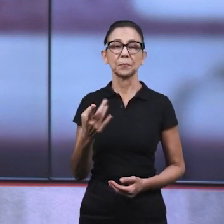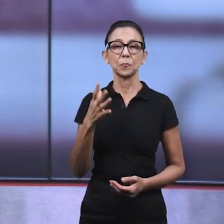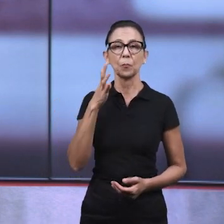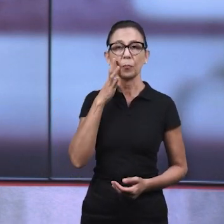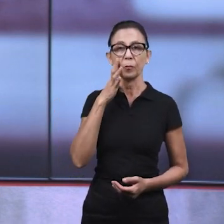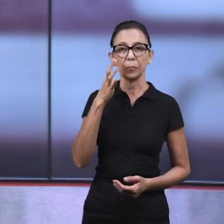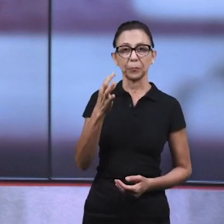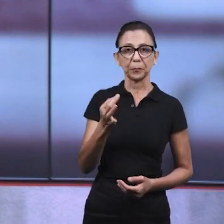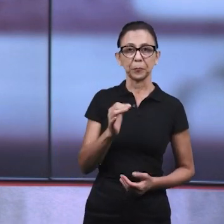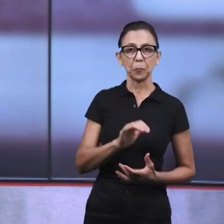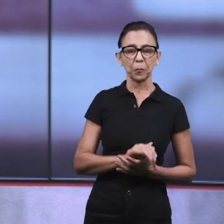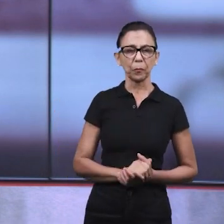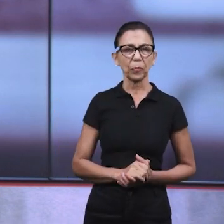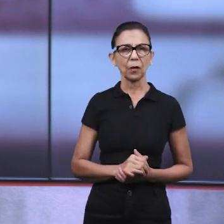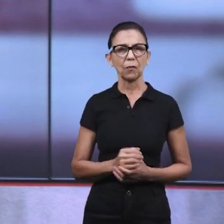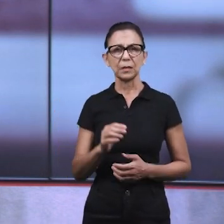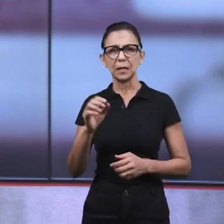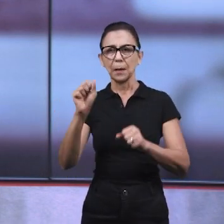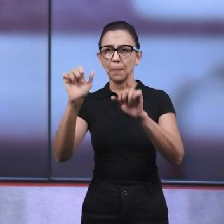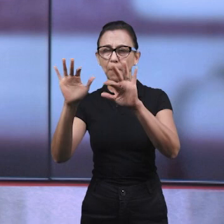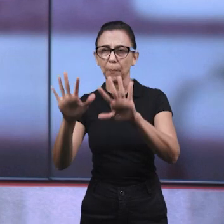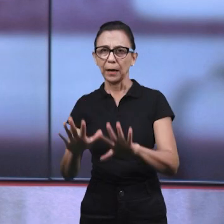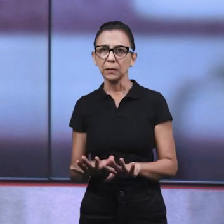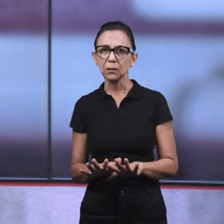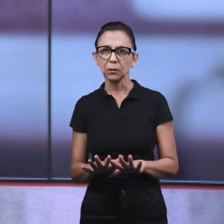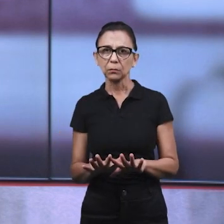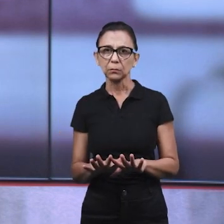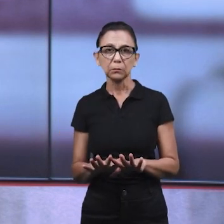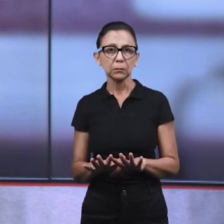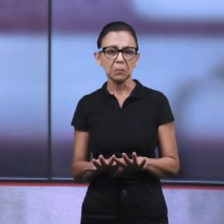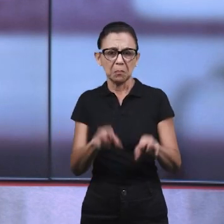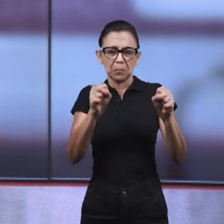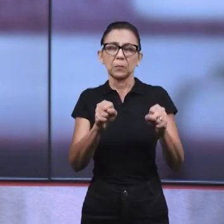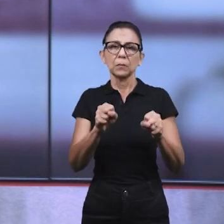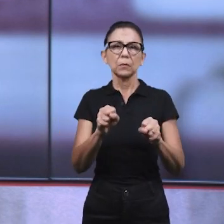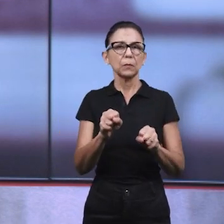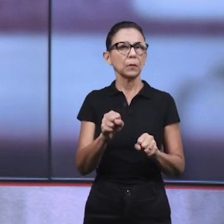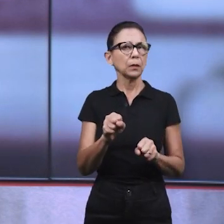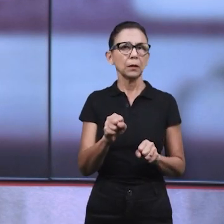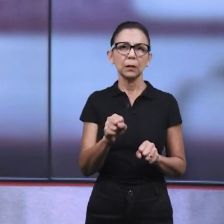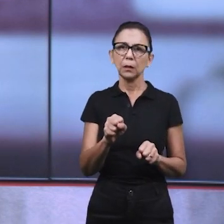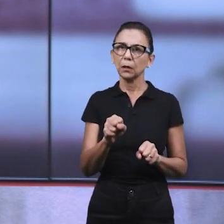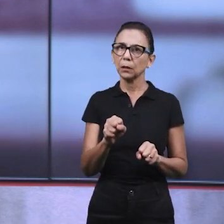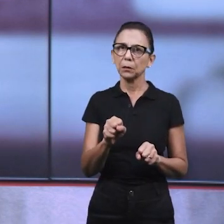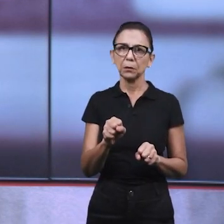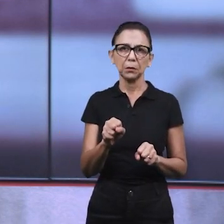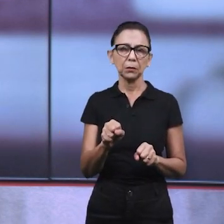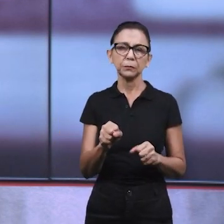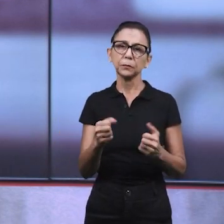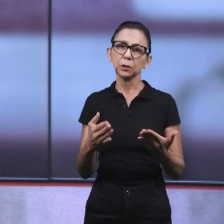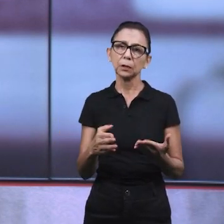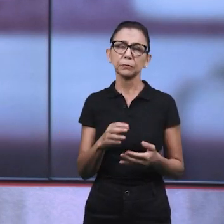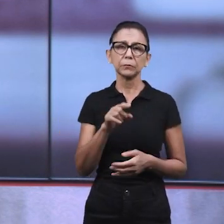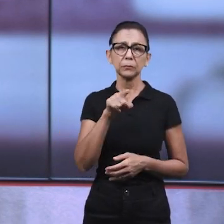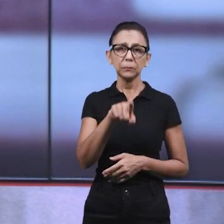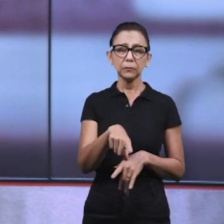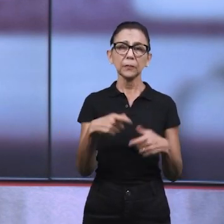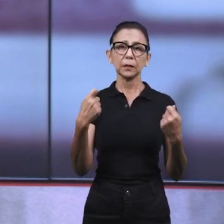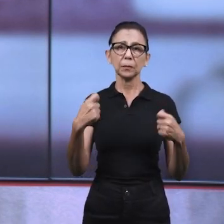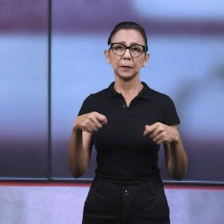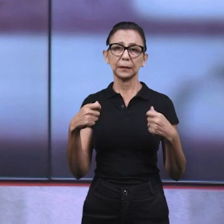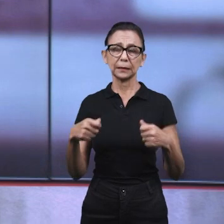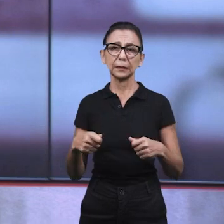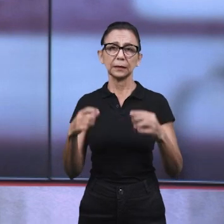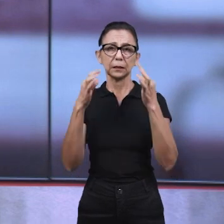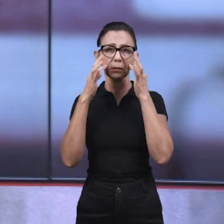se entrecruzam a bênção e a maldição, e lutam os valores de orientações contraditórias. Contudo,